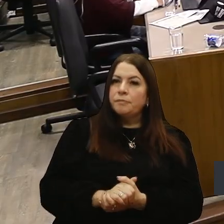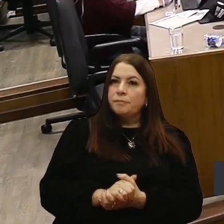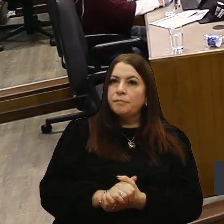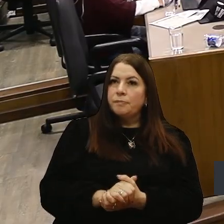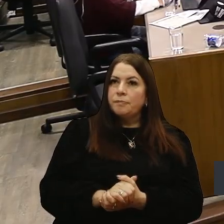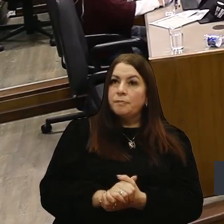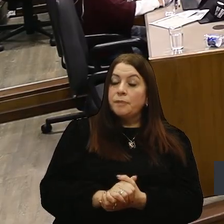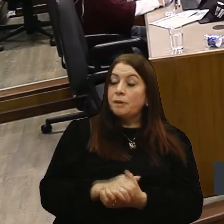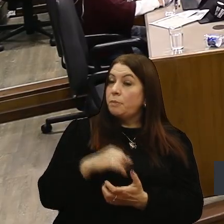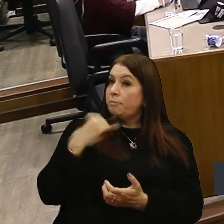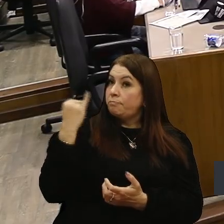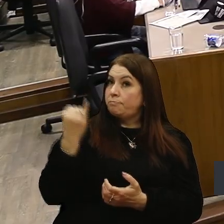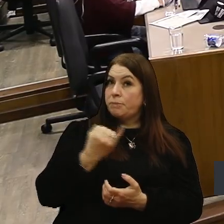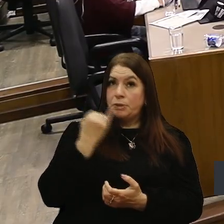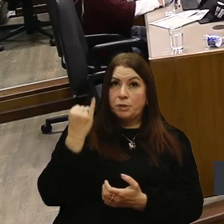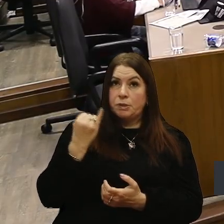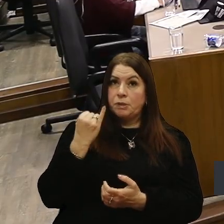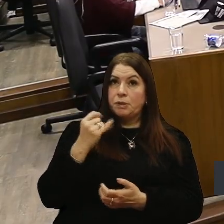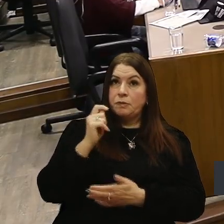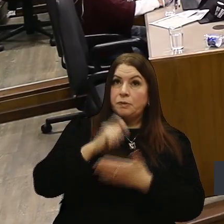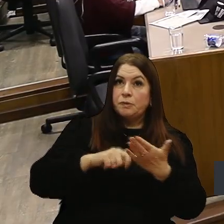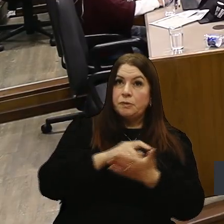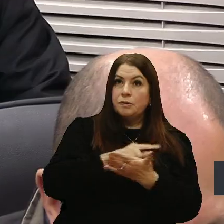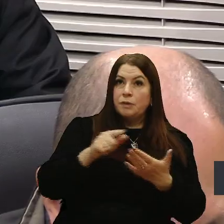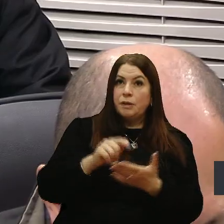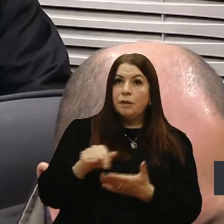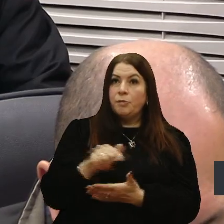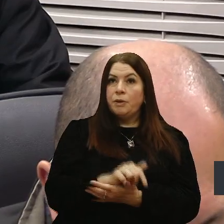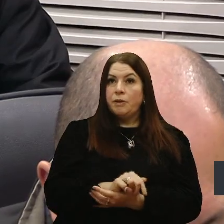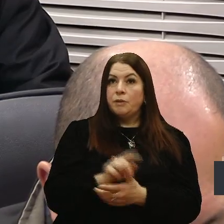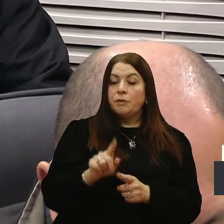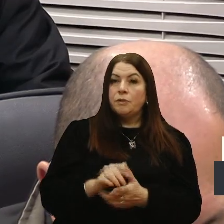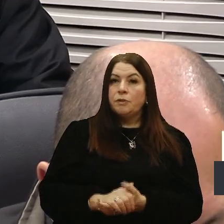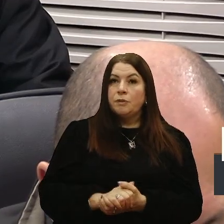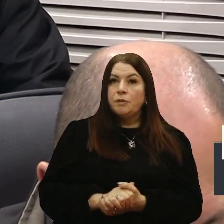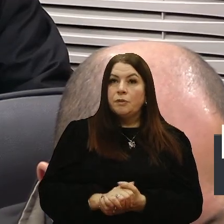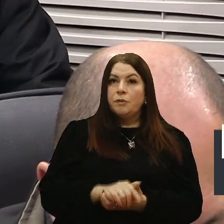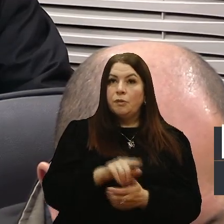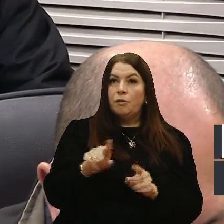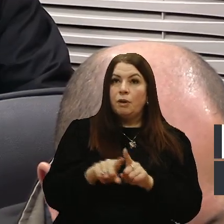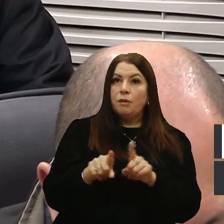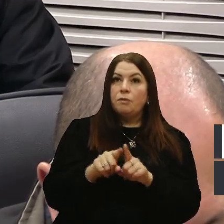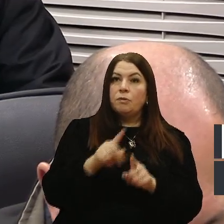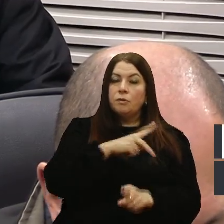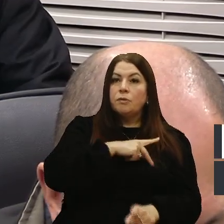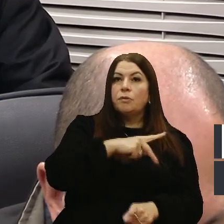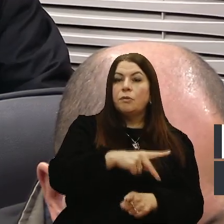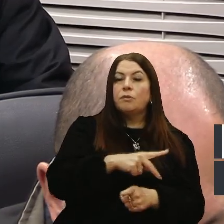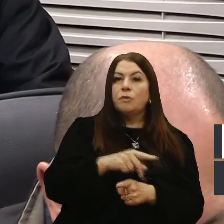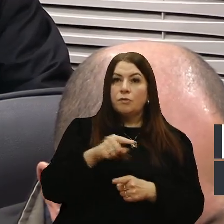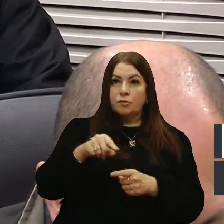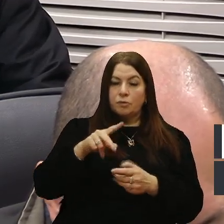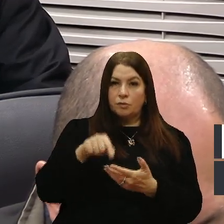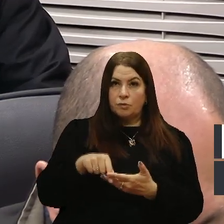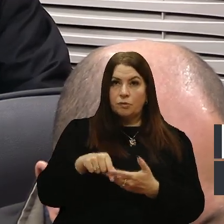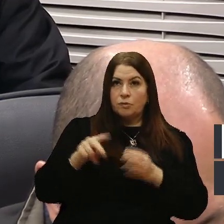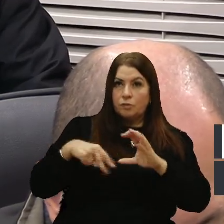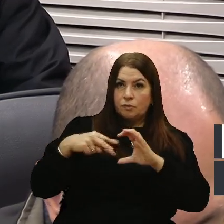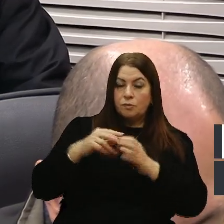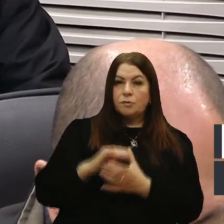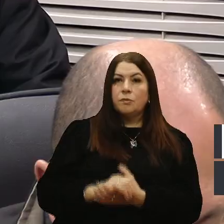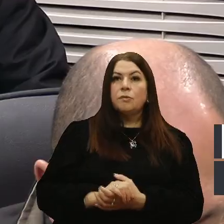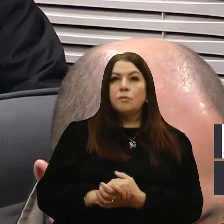ato importantíssimo que foi a assinatura e do qual o senhor, na condição de presidente desta Casa